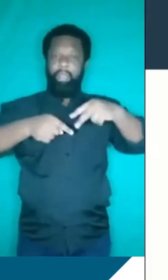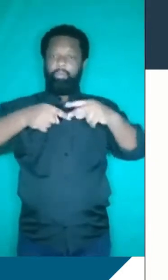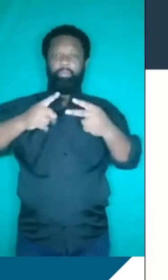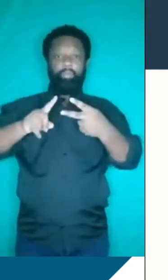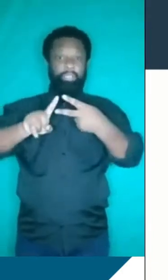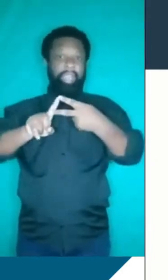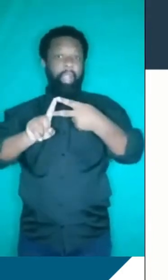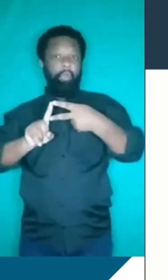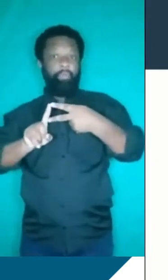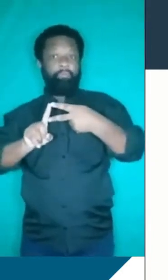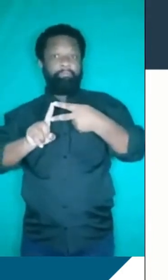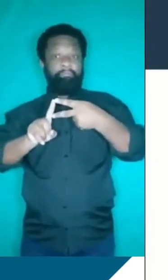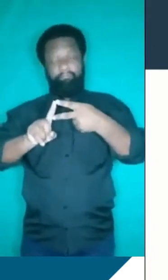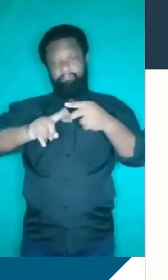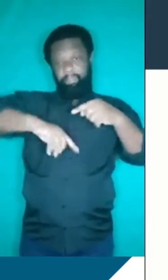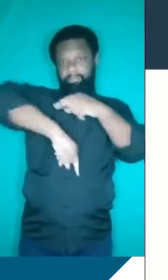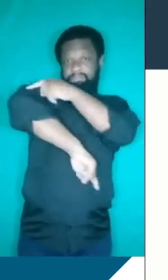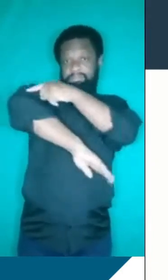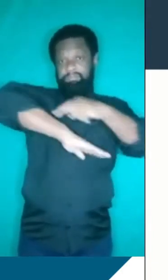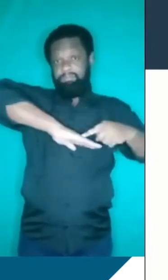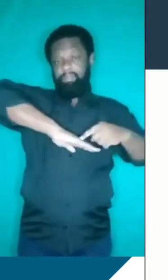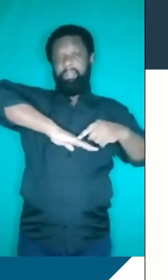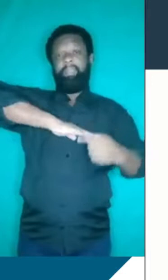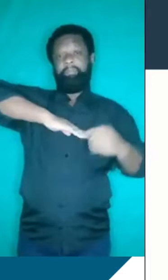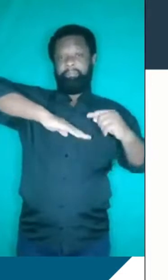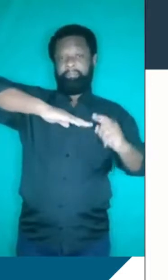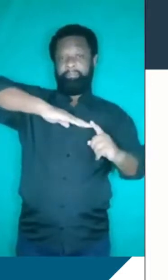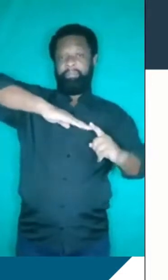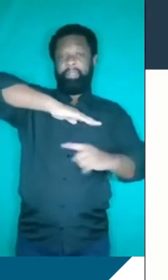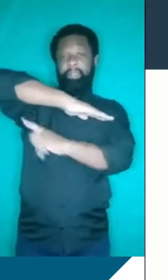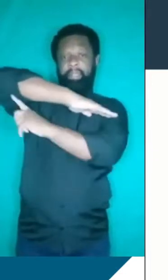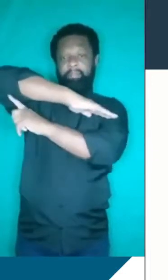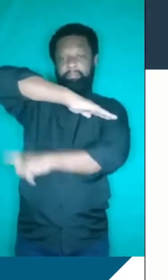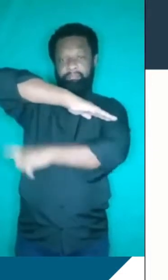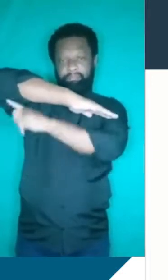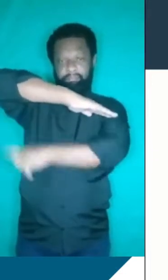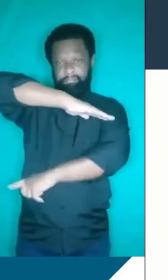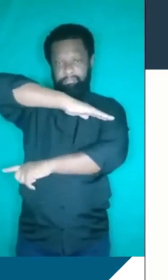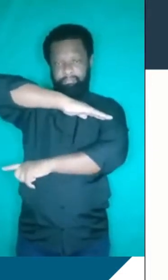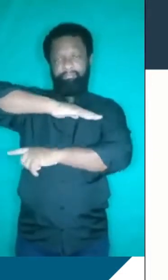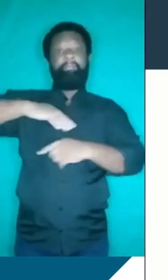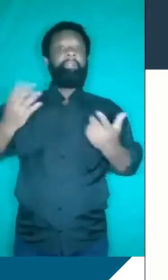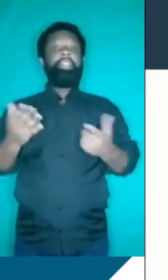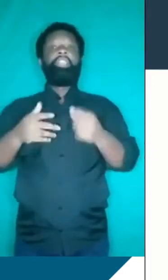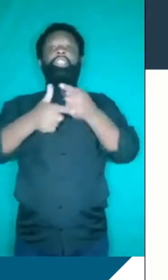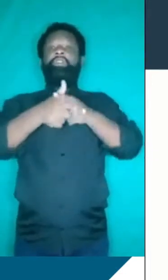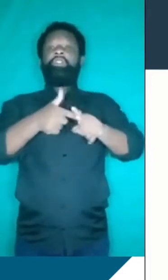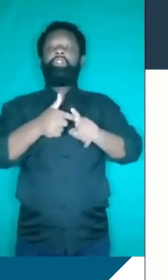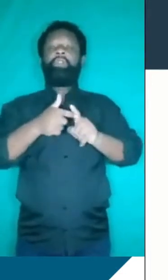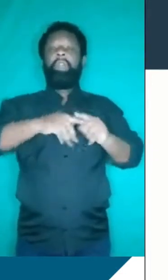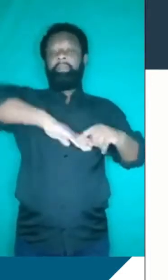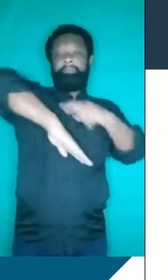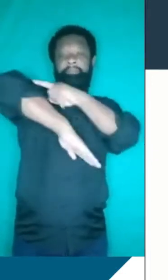o ângulo reto está aqui. Então, o seno de θ é o cateto oposto, que é a altura dele, tudo bem? Dividido